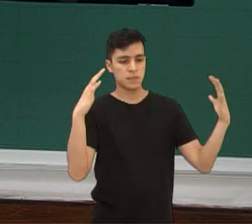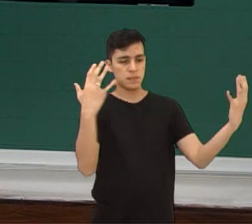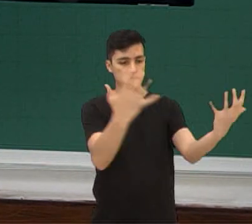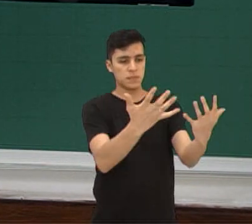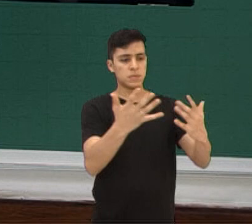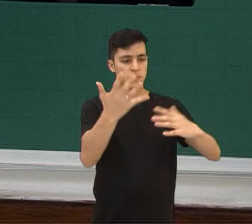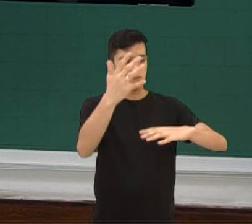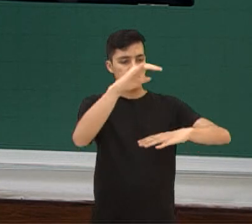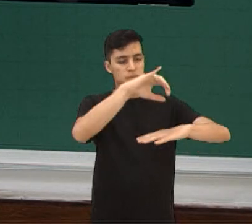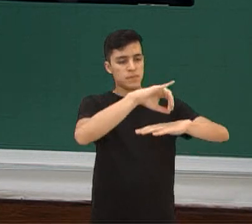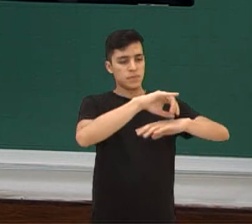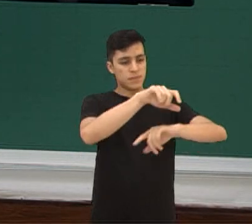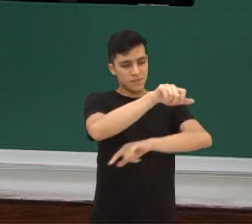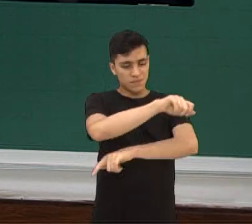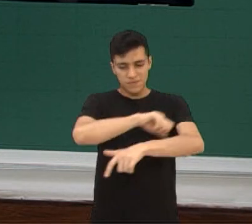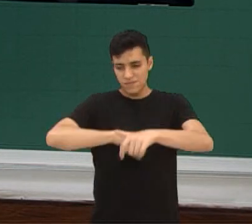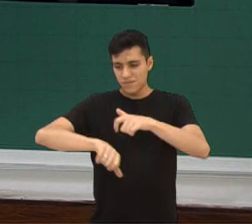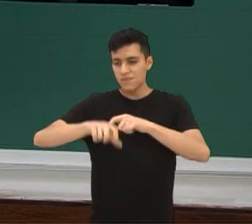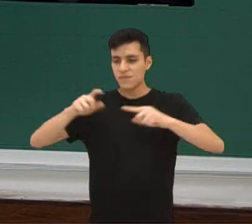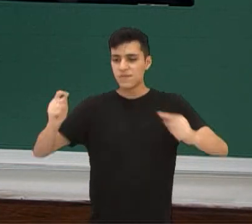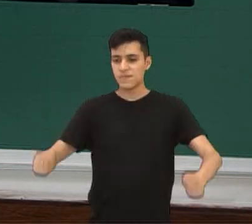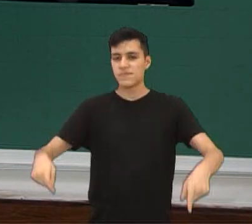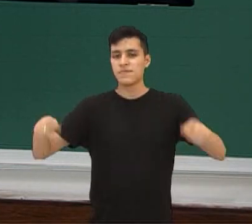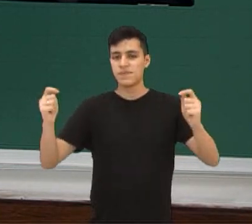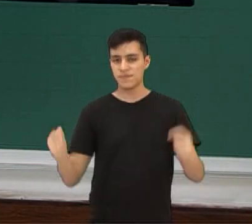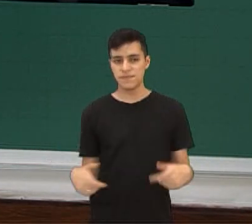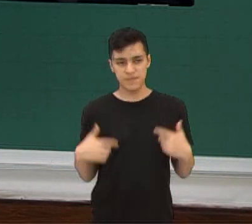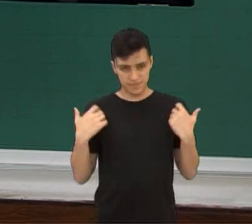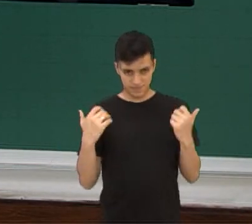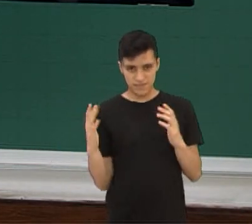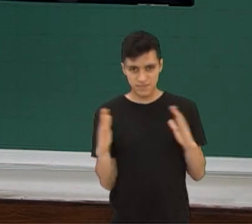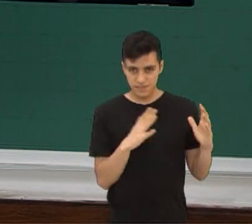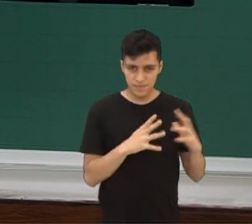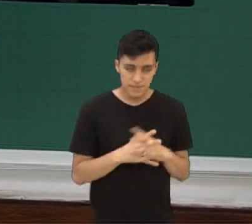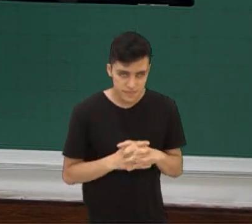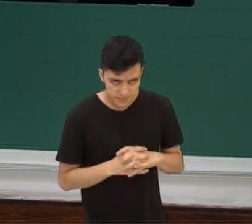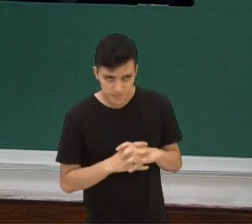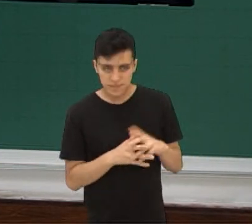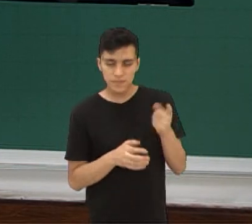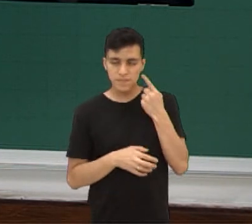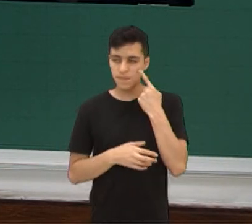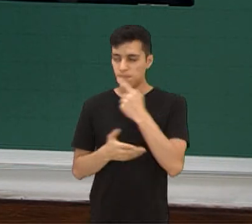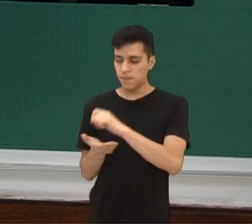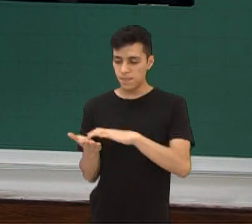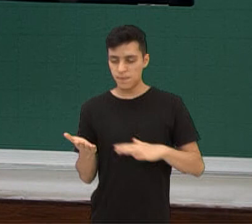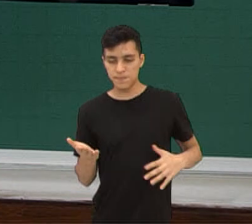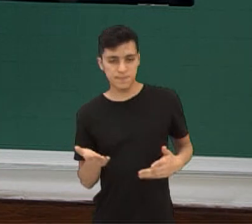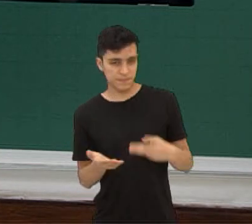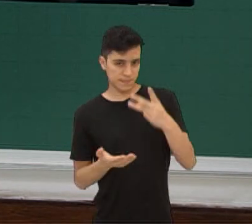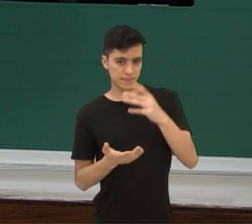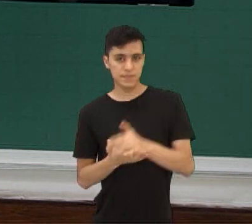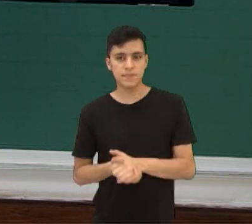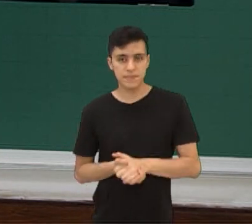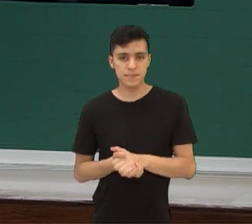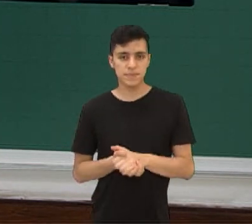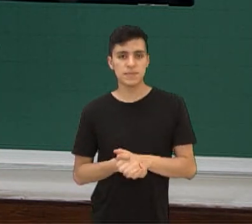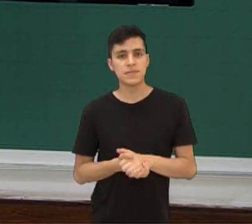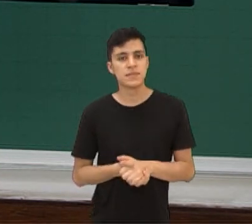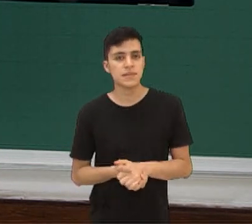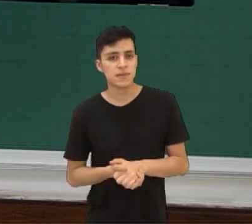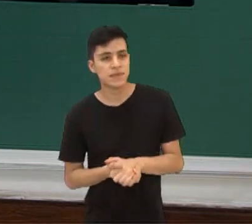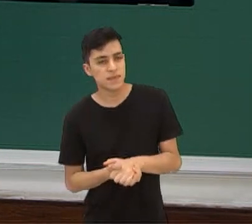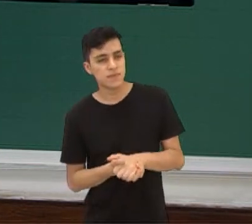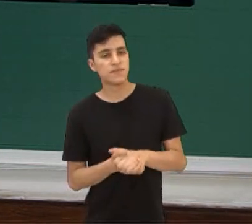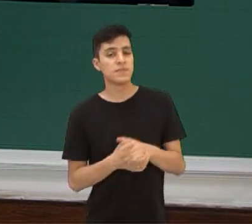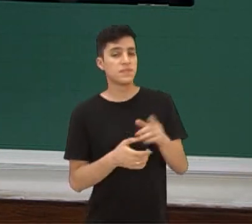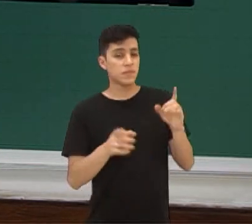A calabaza em um carruaje. Bien. Agora, a atividade 3. Completa corretamente